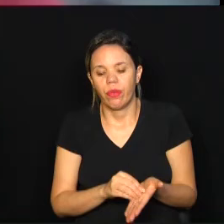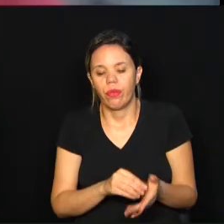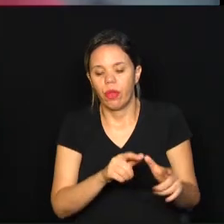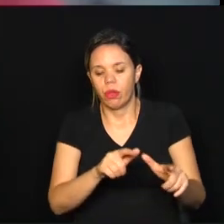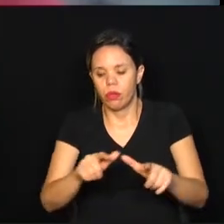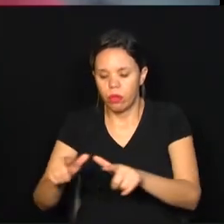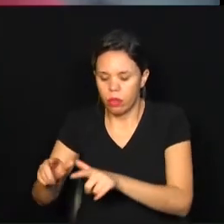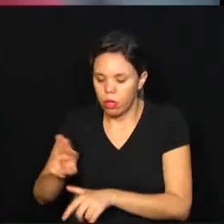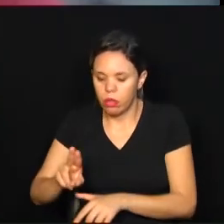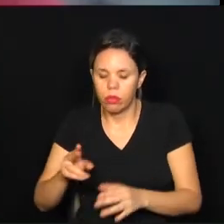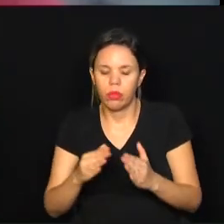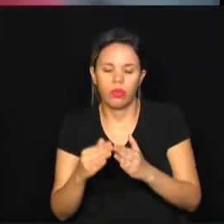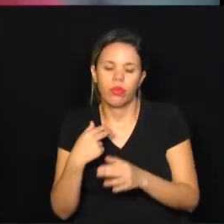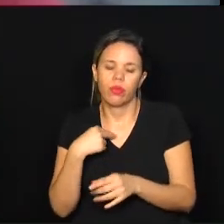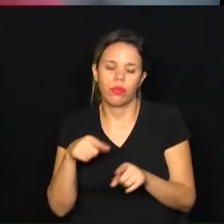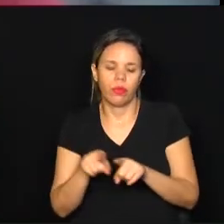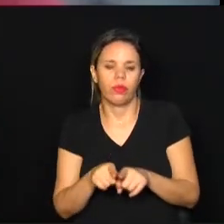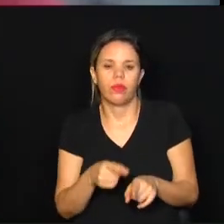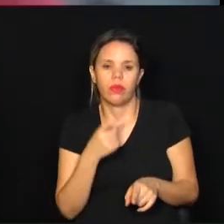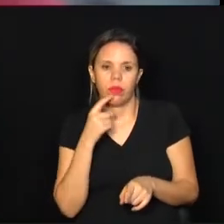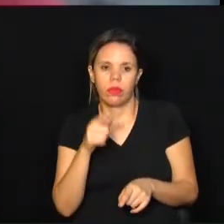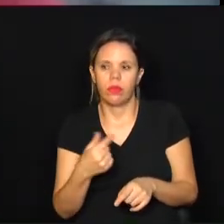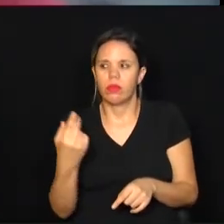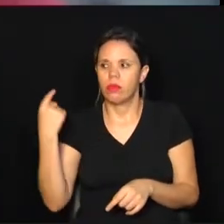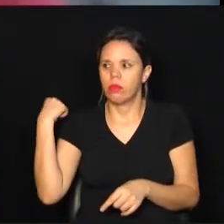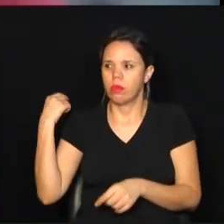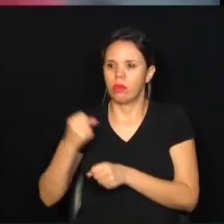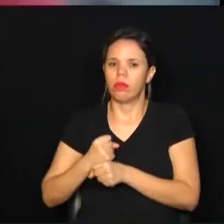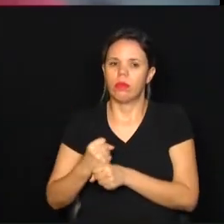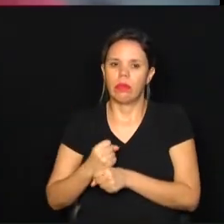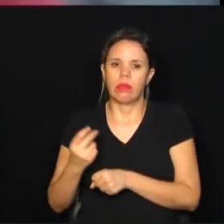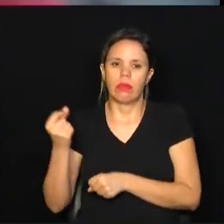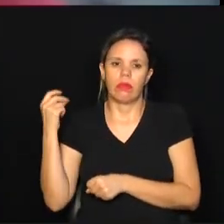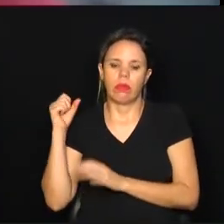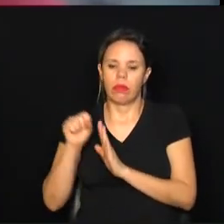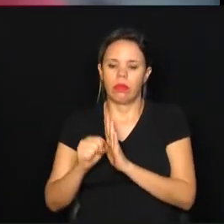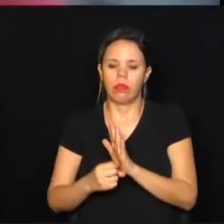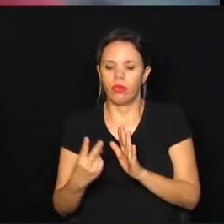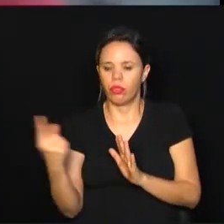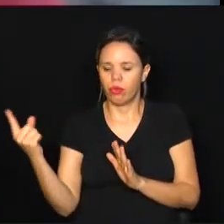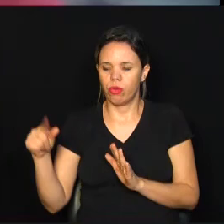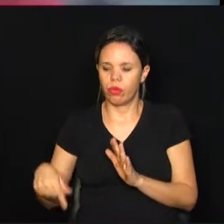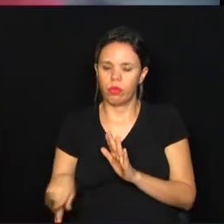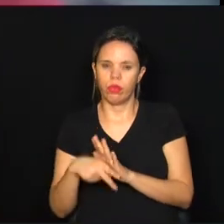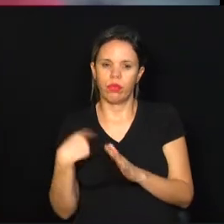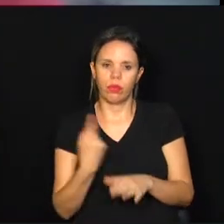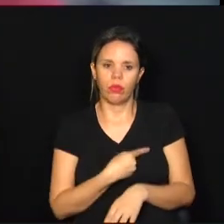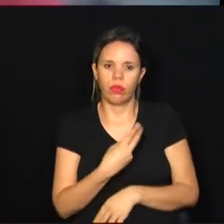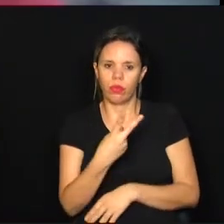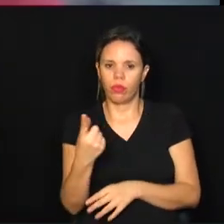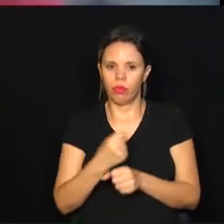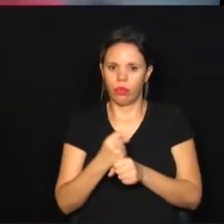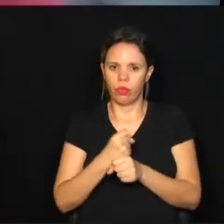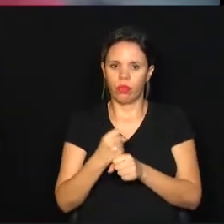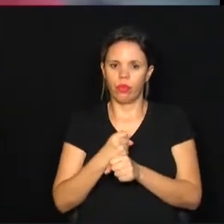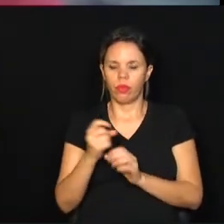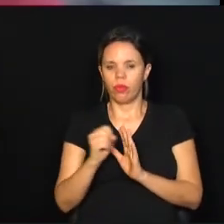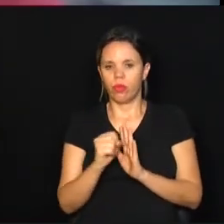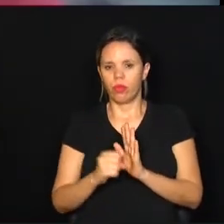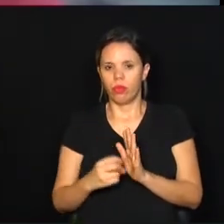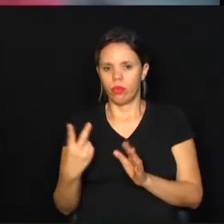cadeia produtiva que é do século XXI, né? Nós já estamos com 21 anos do século